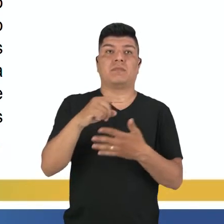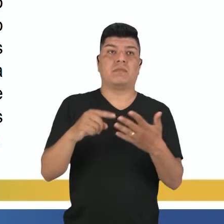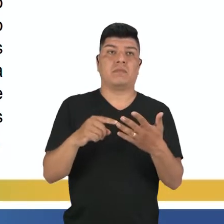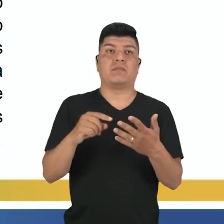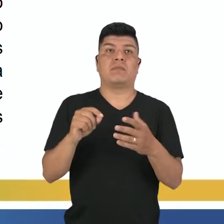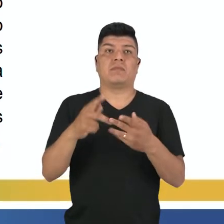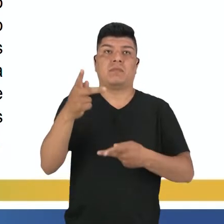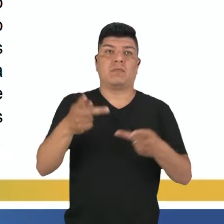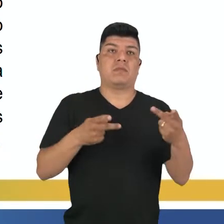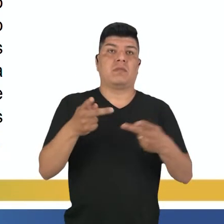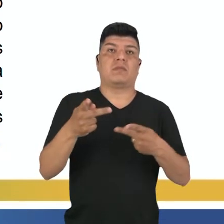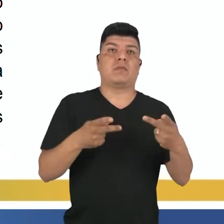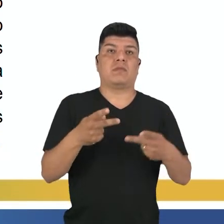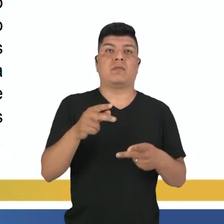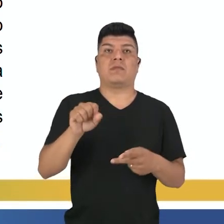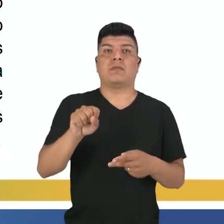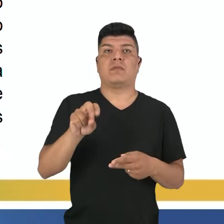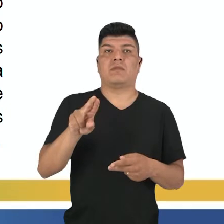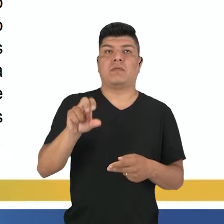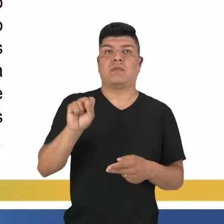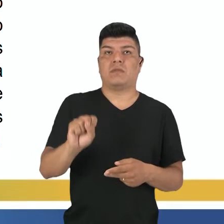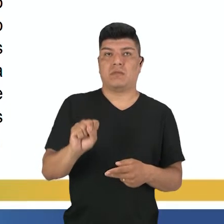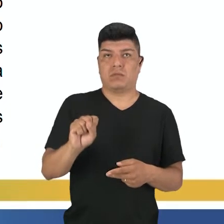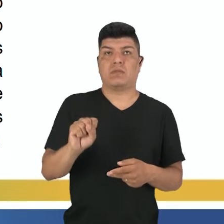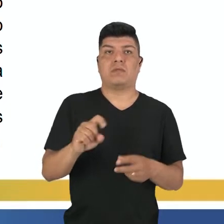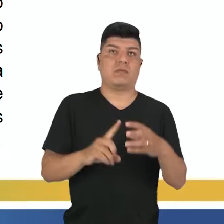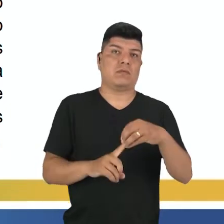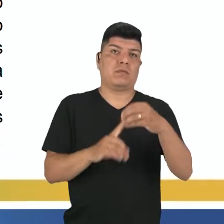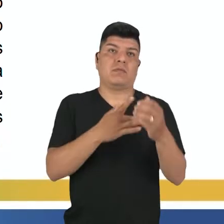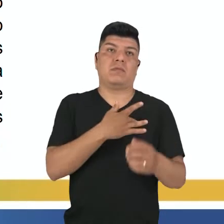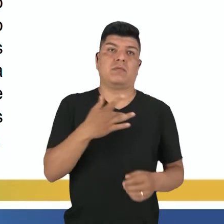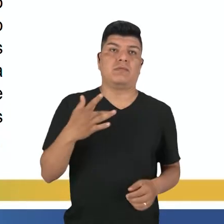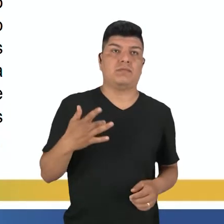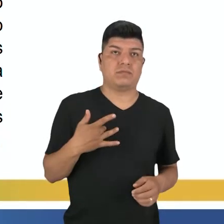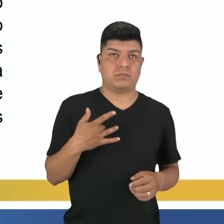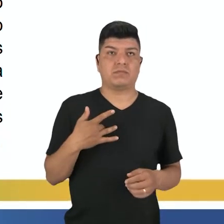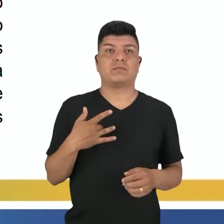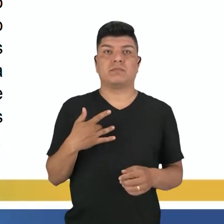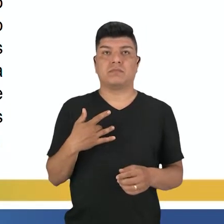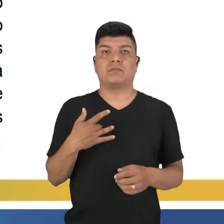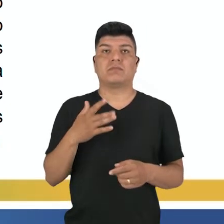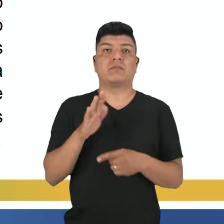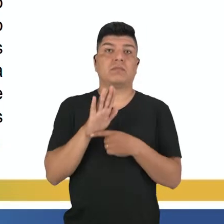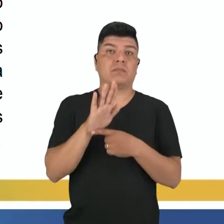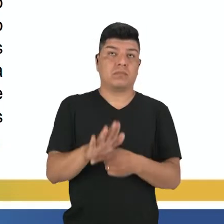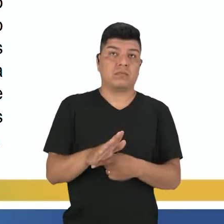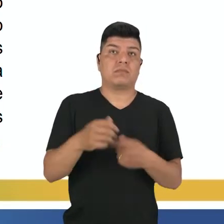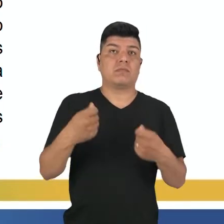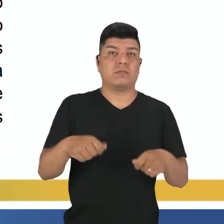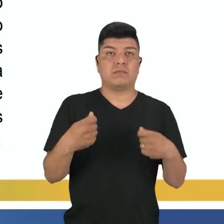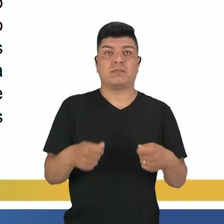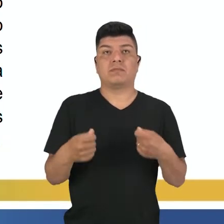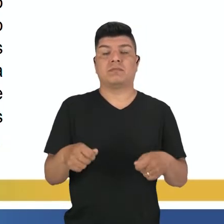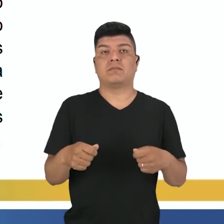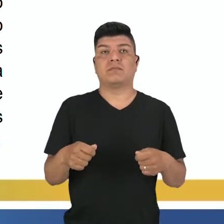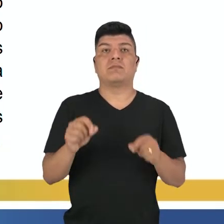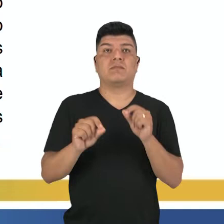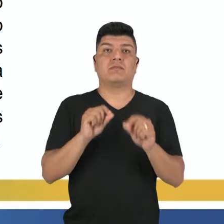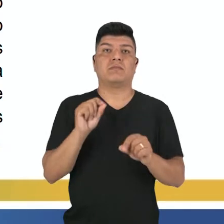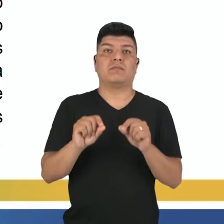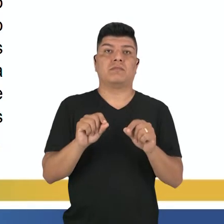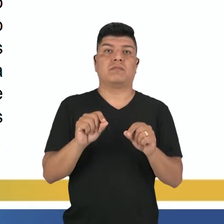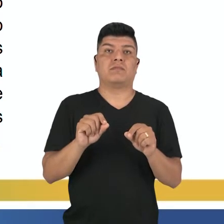para o planejamento no âmbito do SUS, que é o Sistema Único de Saúde, e reitera a necessidade de